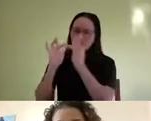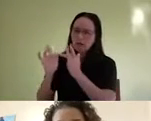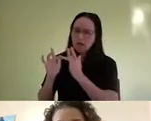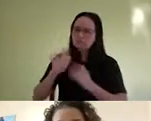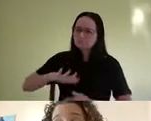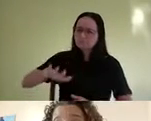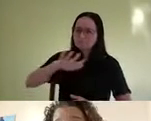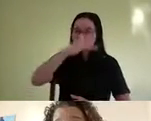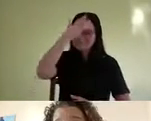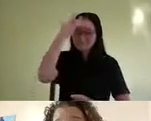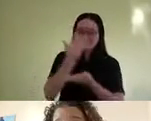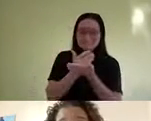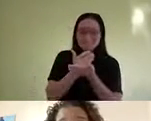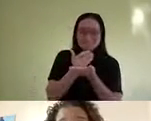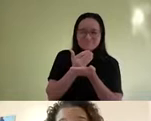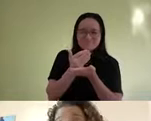iniciando